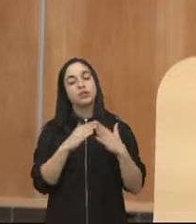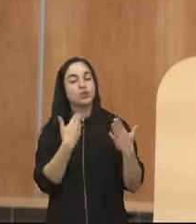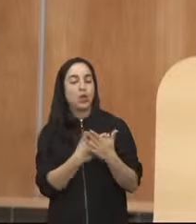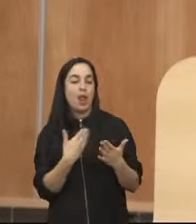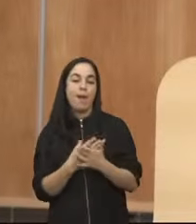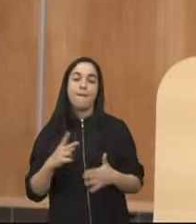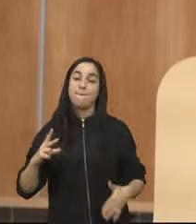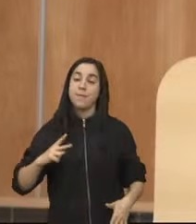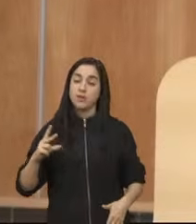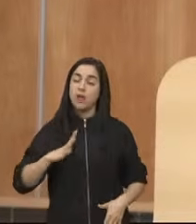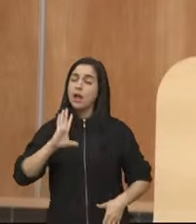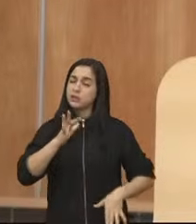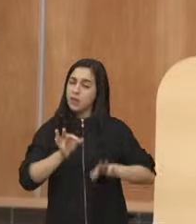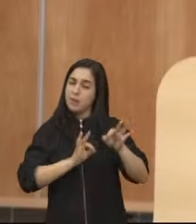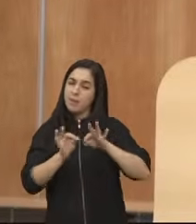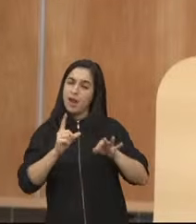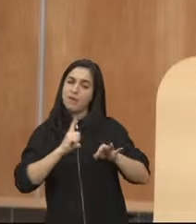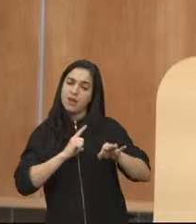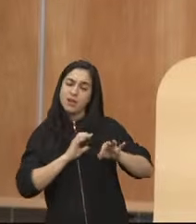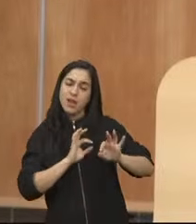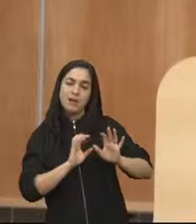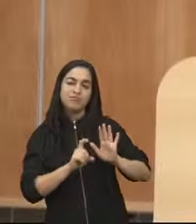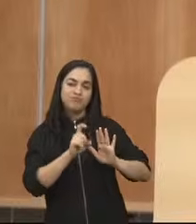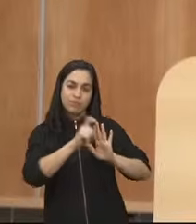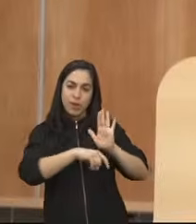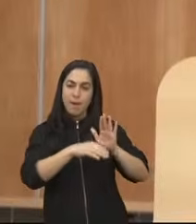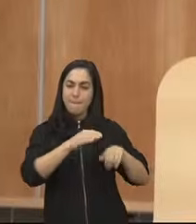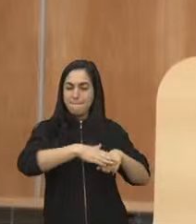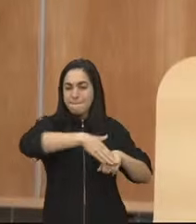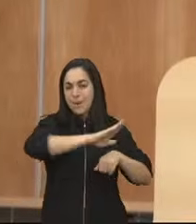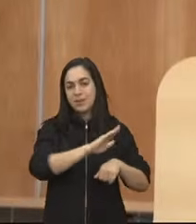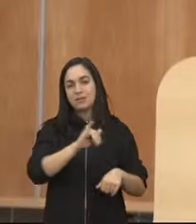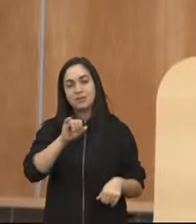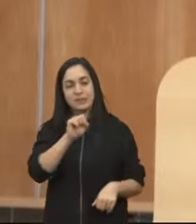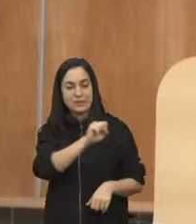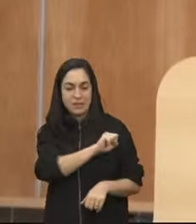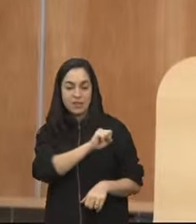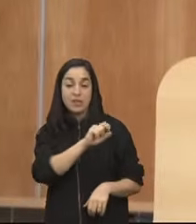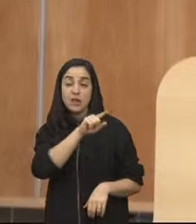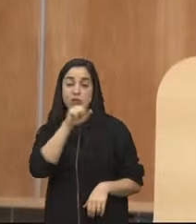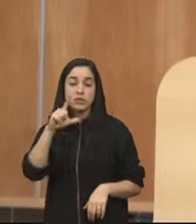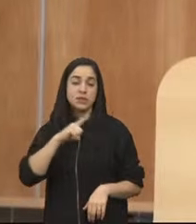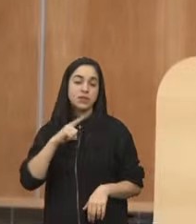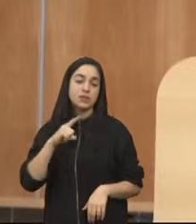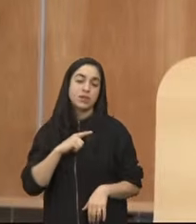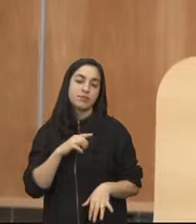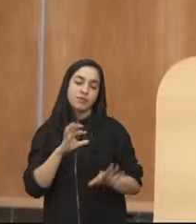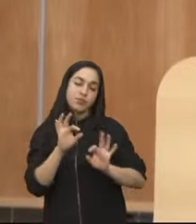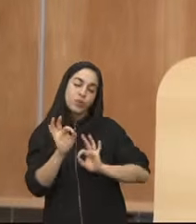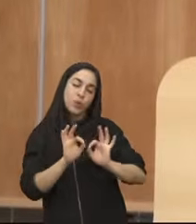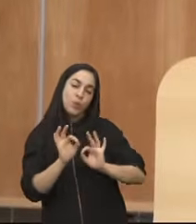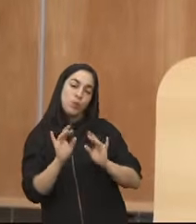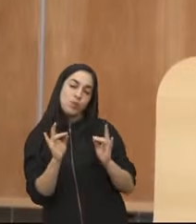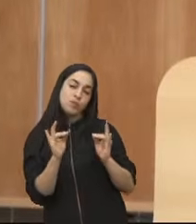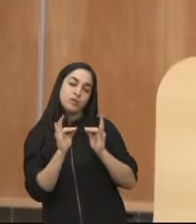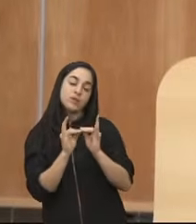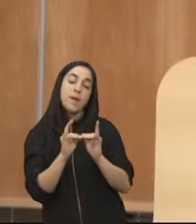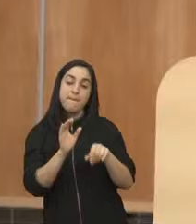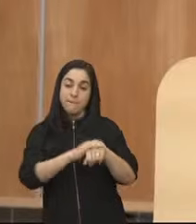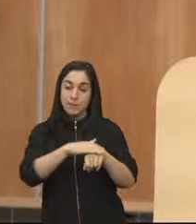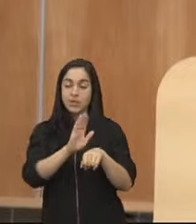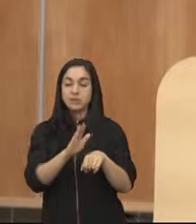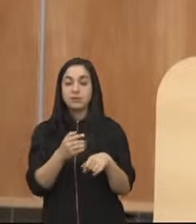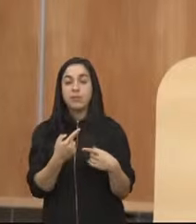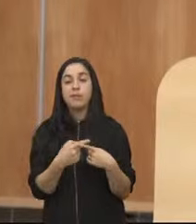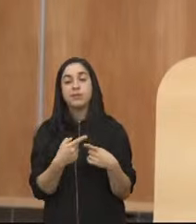vai ter o reajuste do ISS, não é? Você, por exemplo, que tem um planinho funerário, vai aumentar, porque está